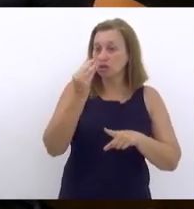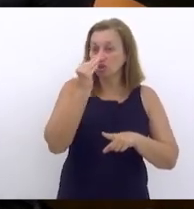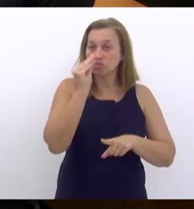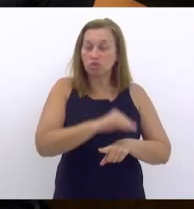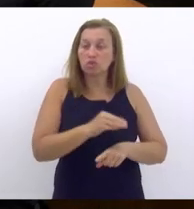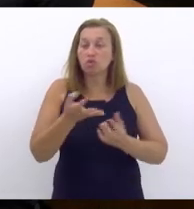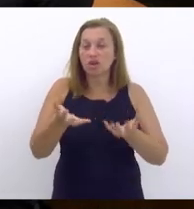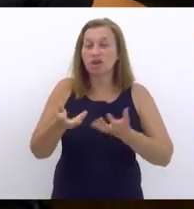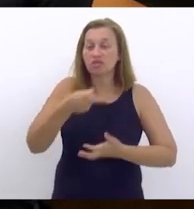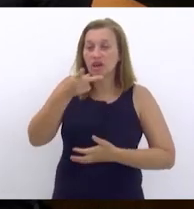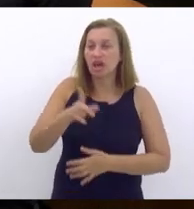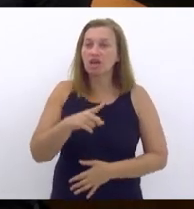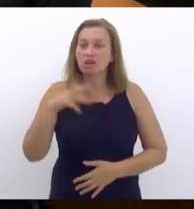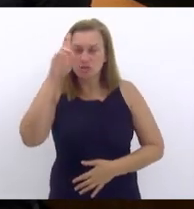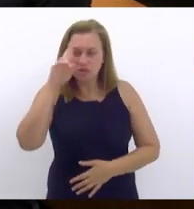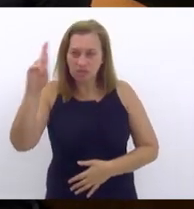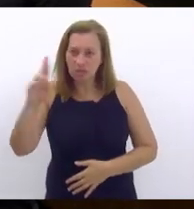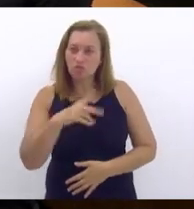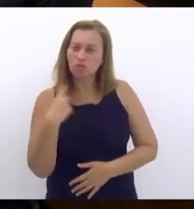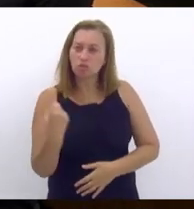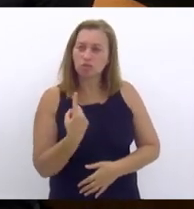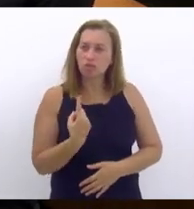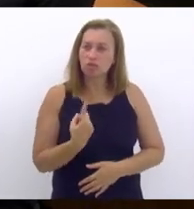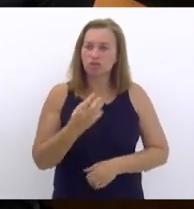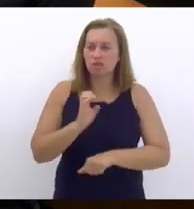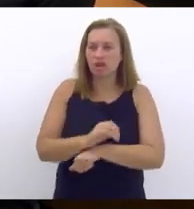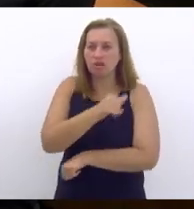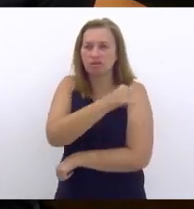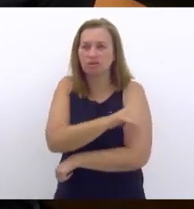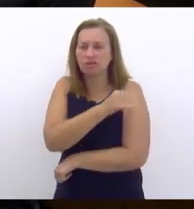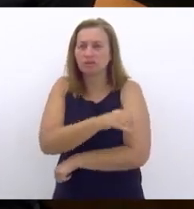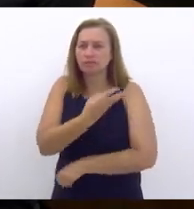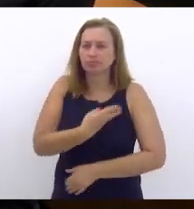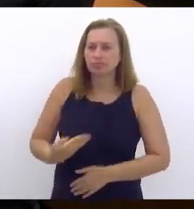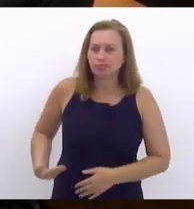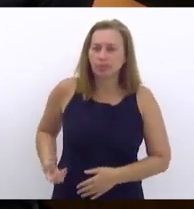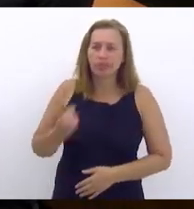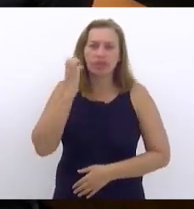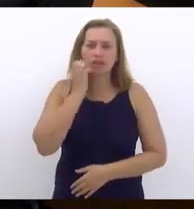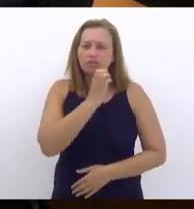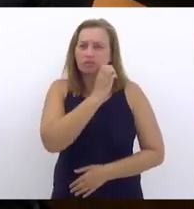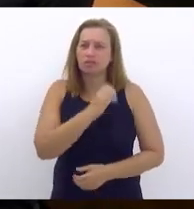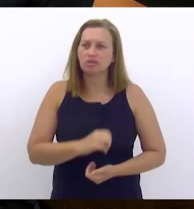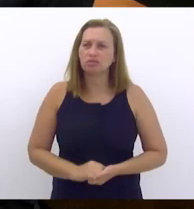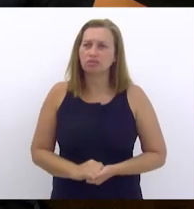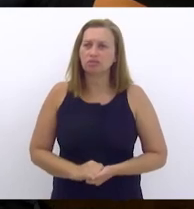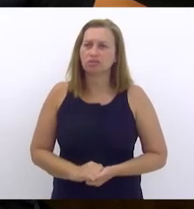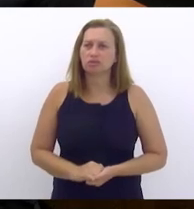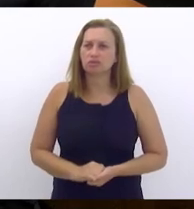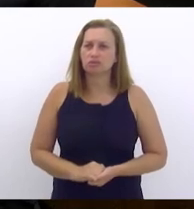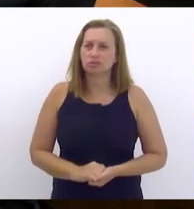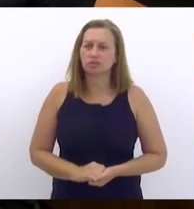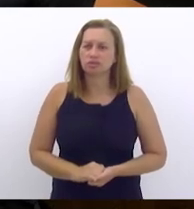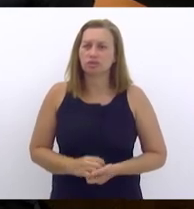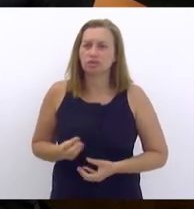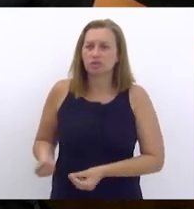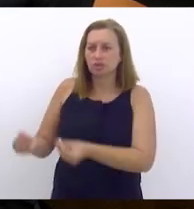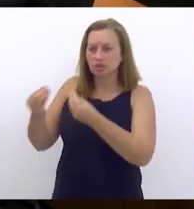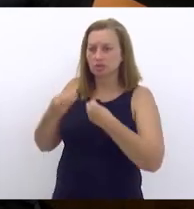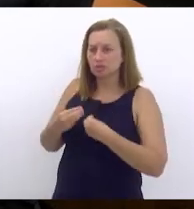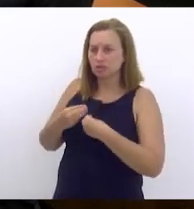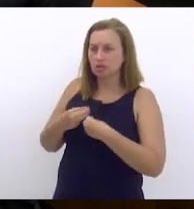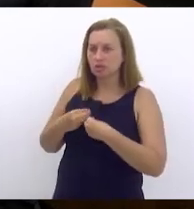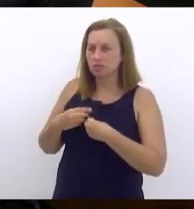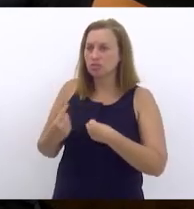o Senhor nosso, aqui do estado do Rio de Janeiro, governador Cláudio Castro, só nos deu 1